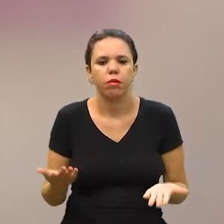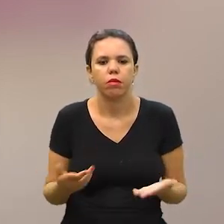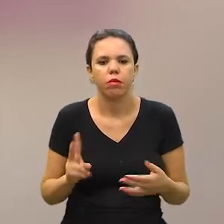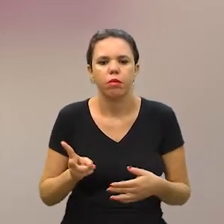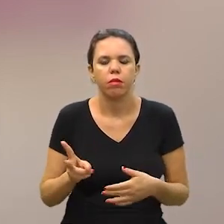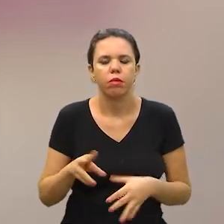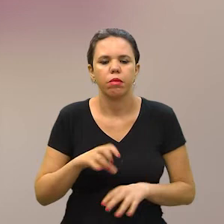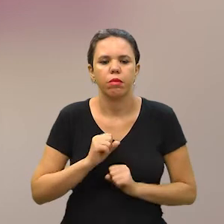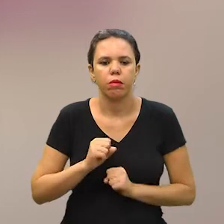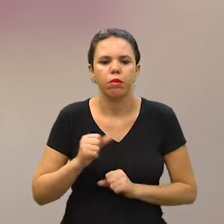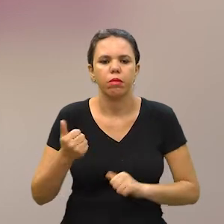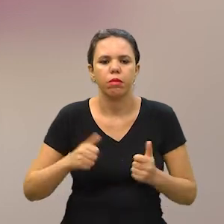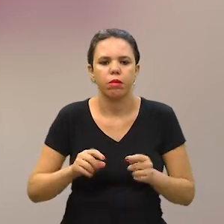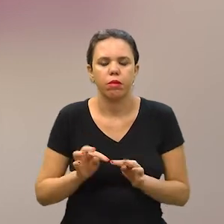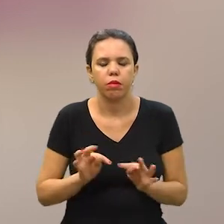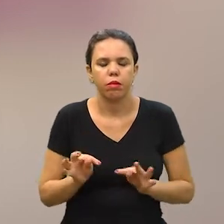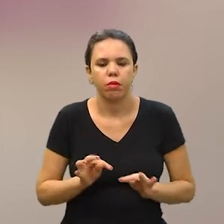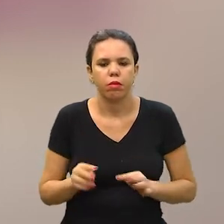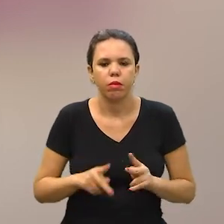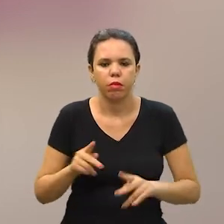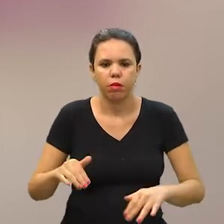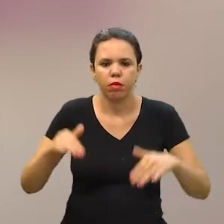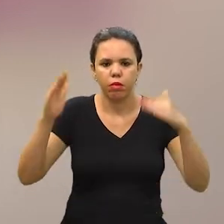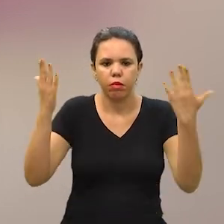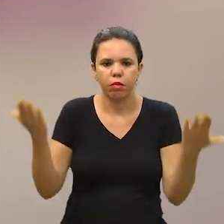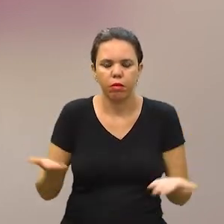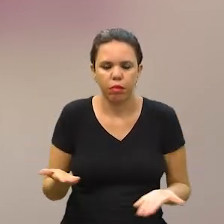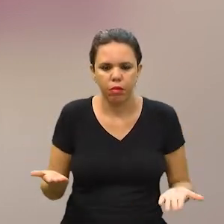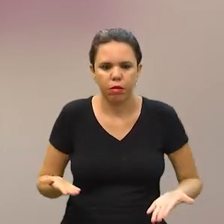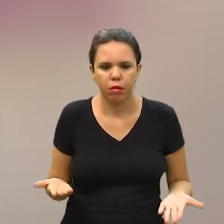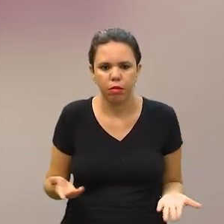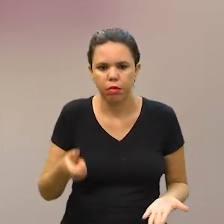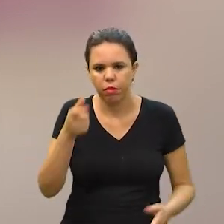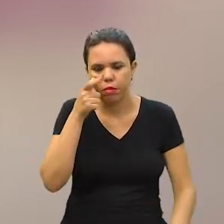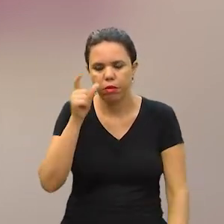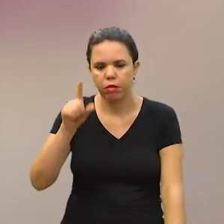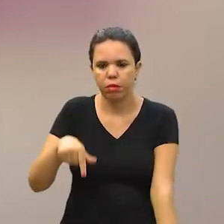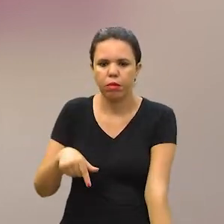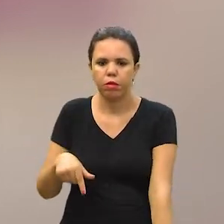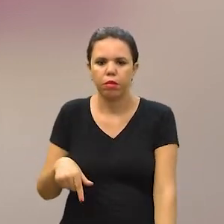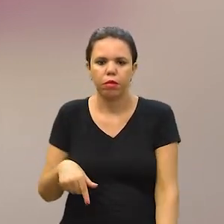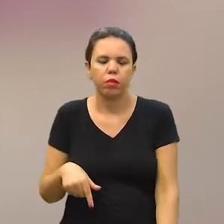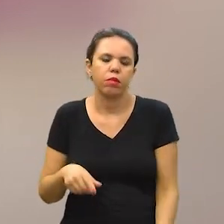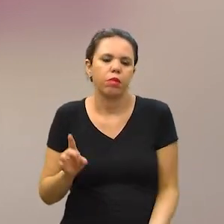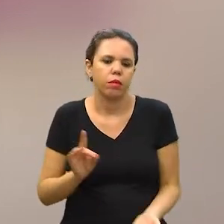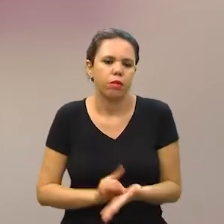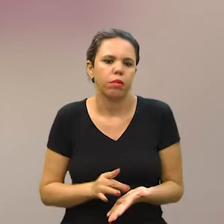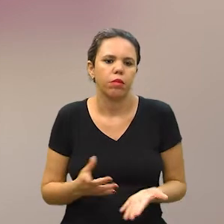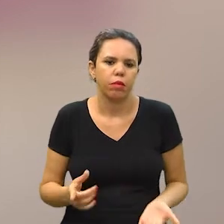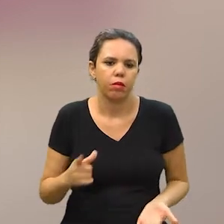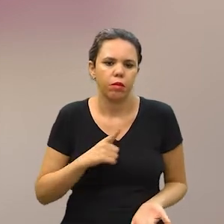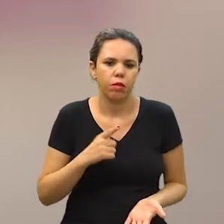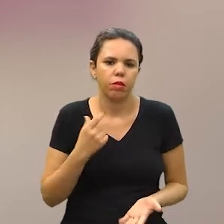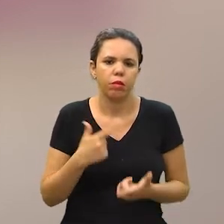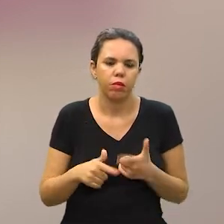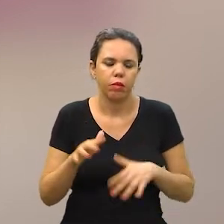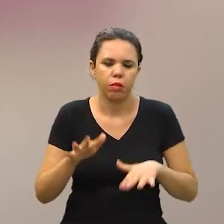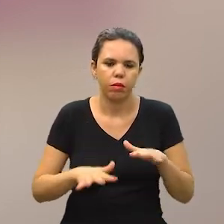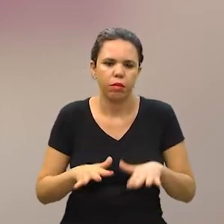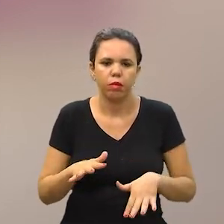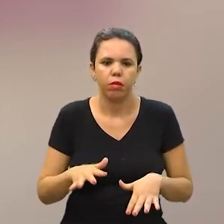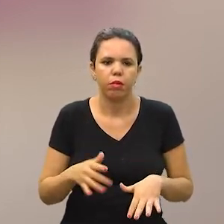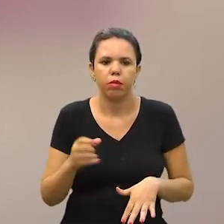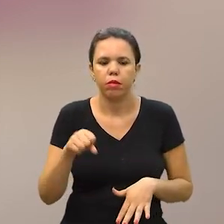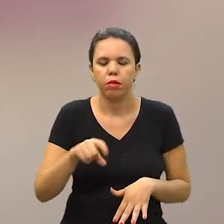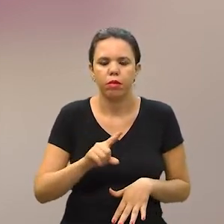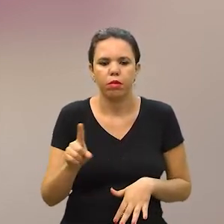ela permaneceu com esse diagnóstico na vida adulta, mas hoje em dia nós vemos que é isso realmente. A gente tem alguns casos